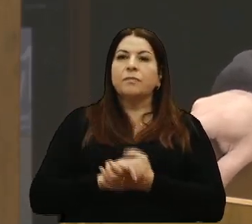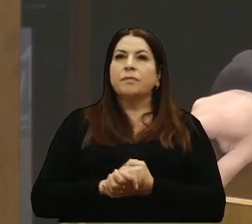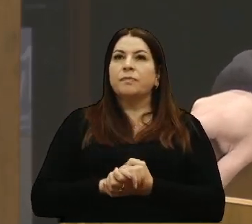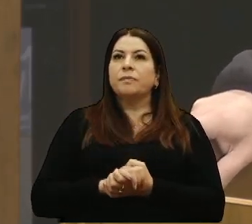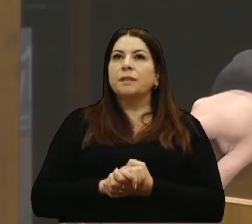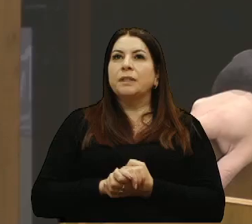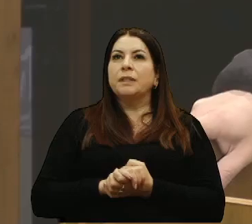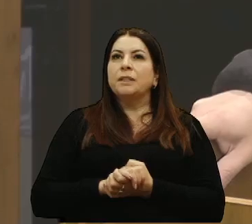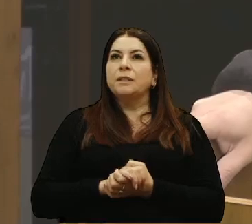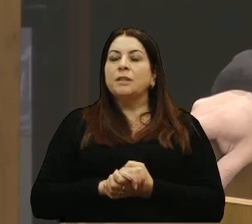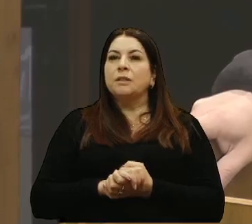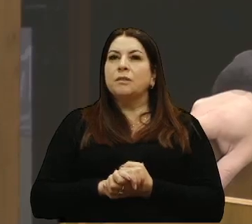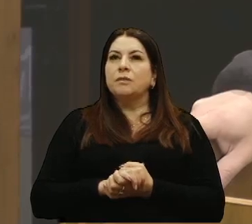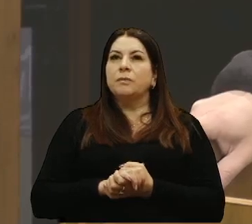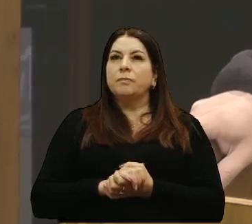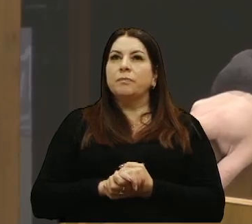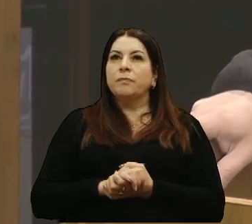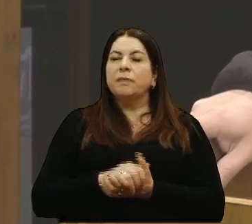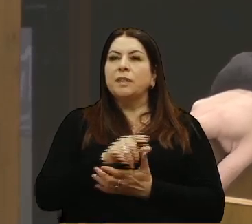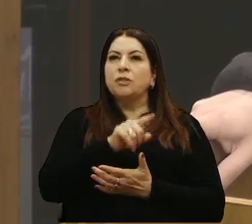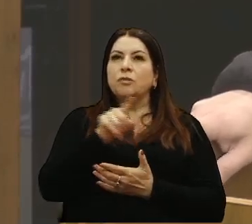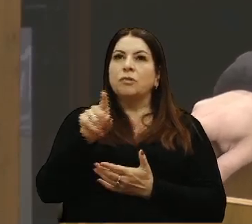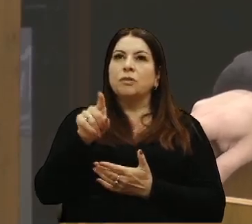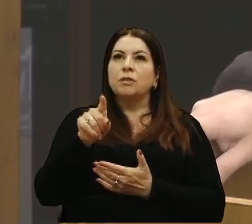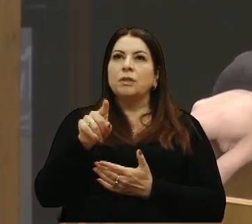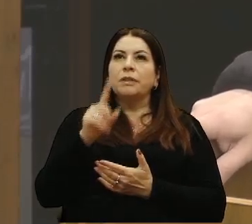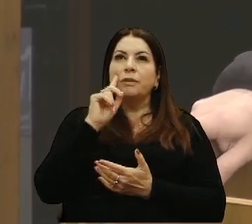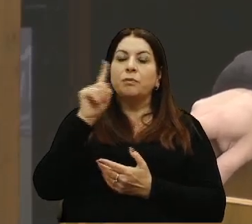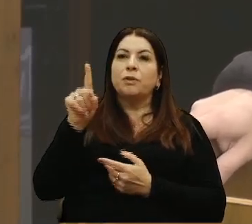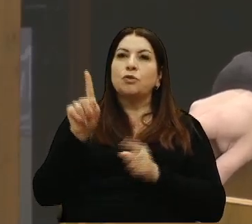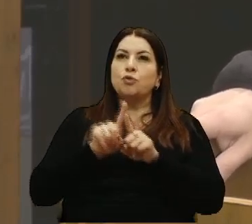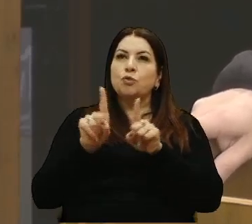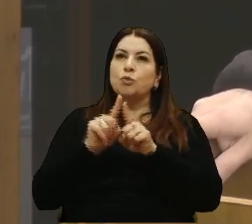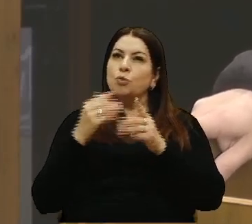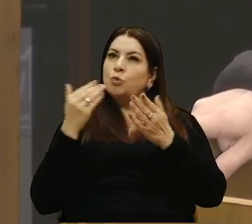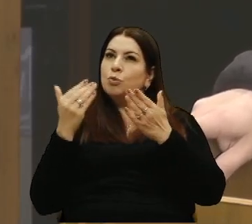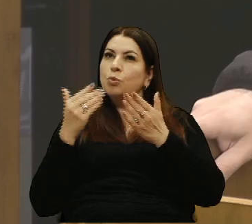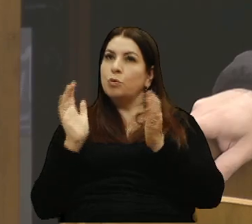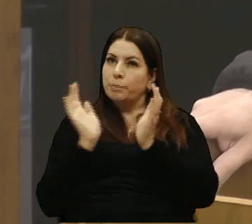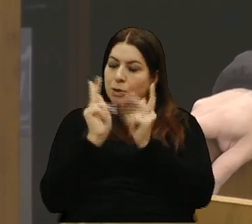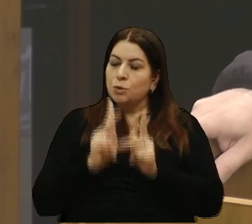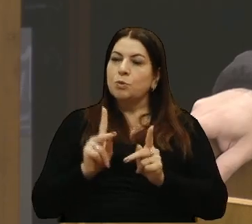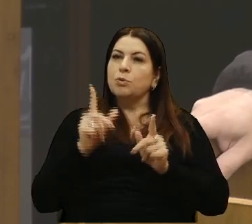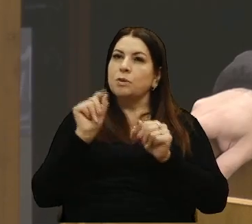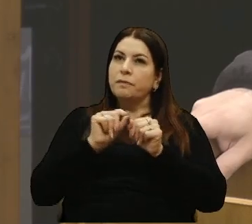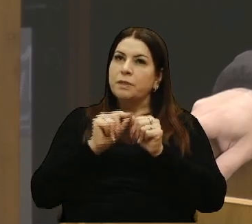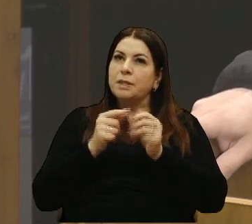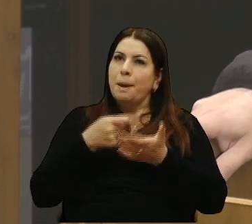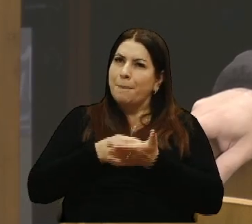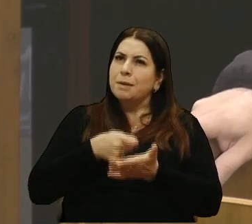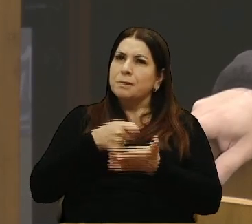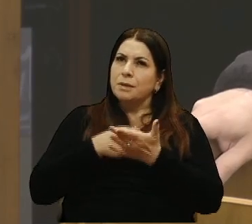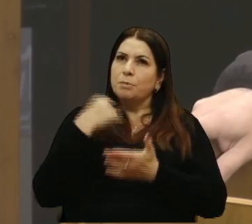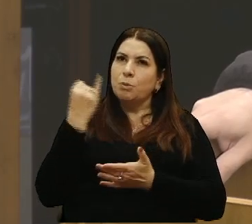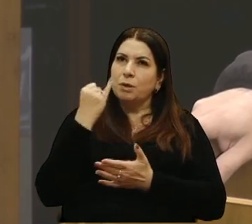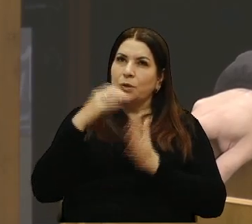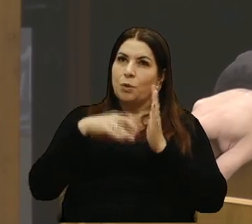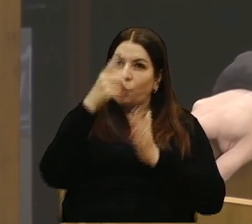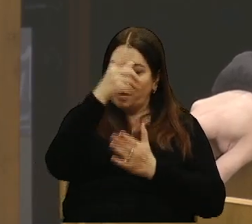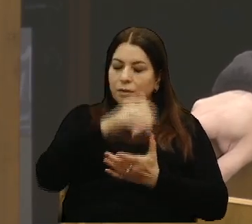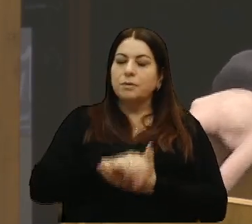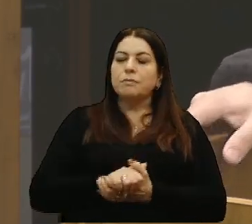Sandra. Precisei ficar numa banca com os meus companheiros para que nós conseguíssemos fazer uma pressão importante no Congresso